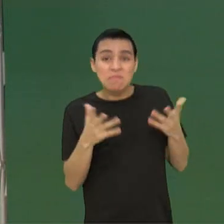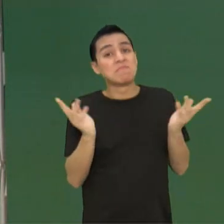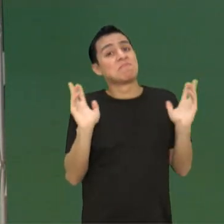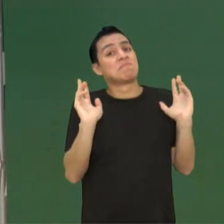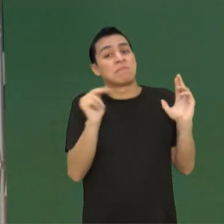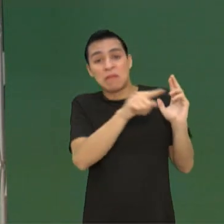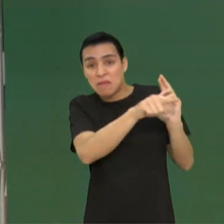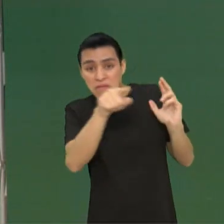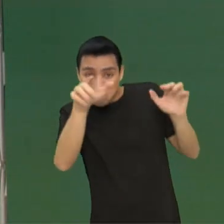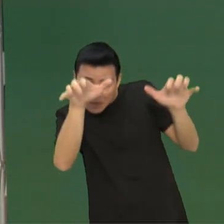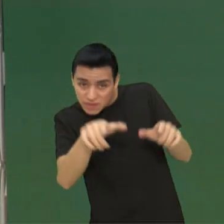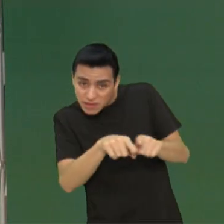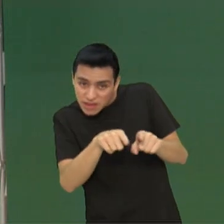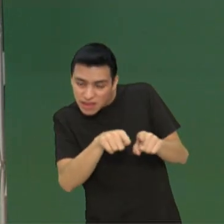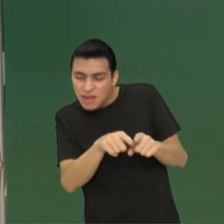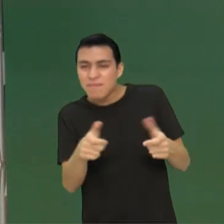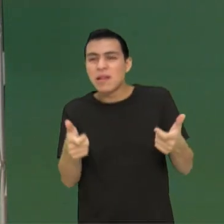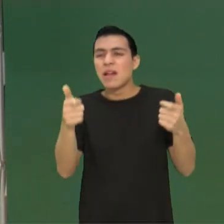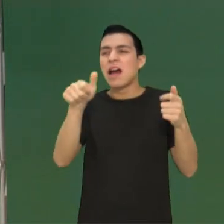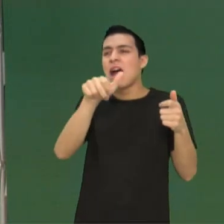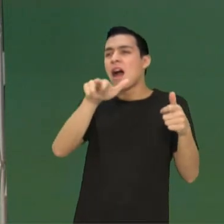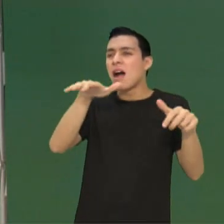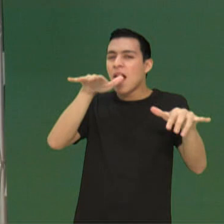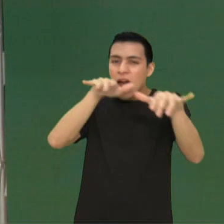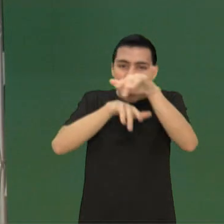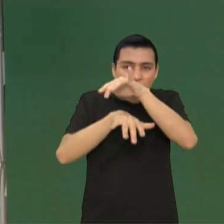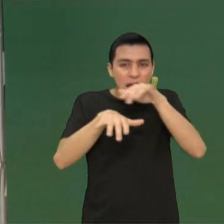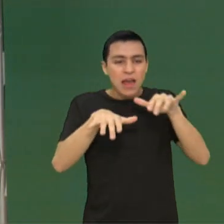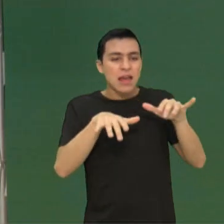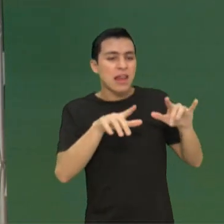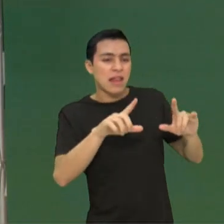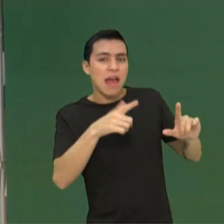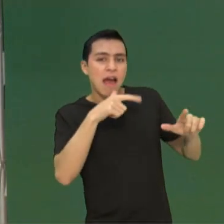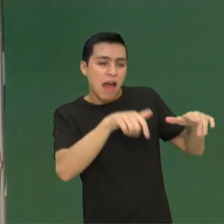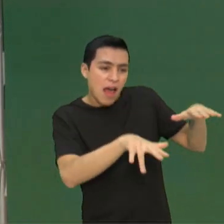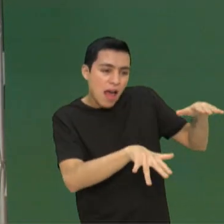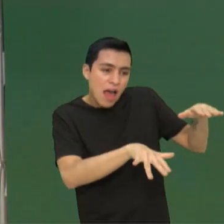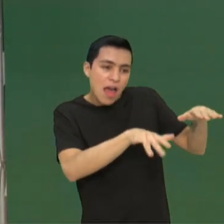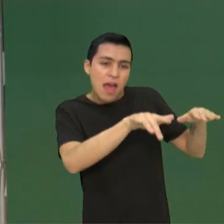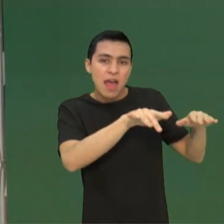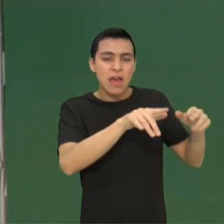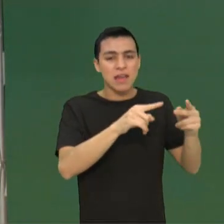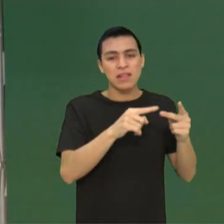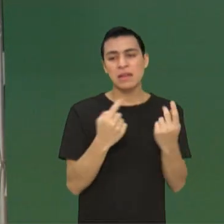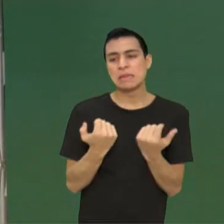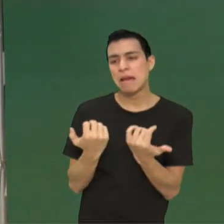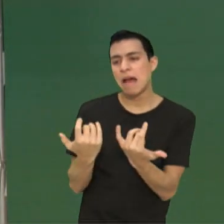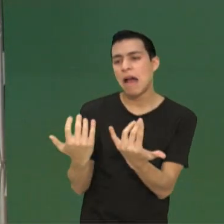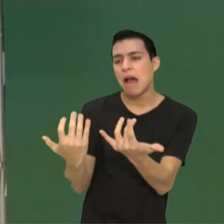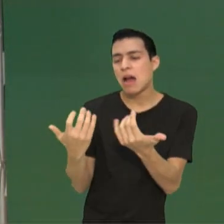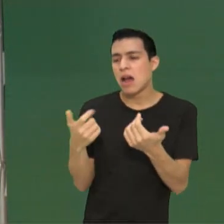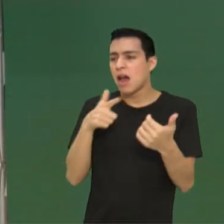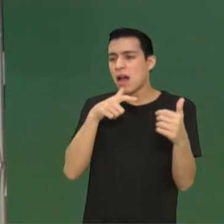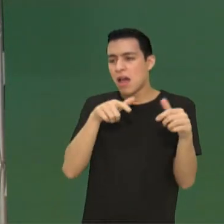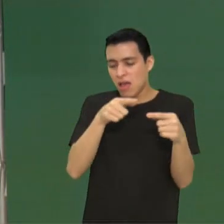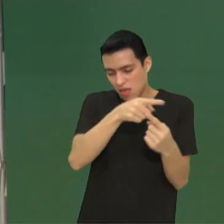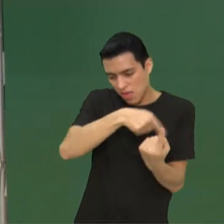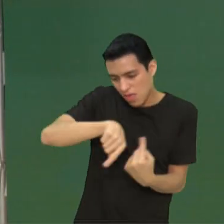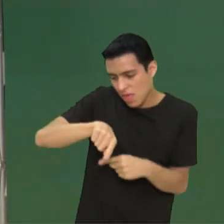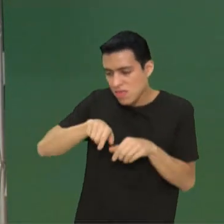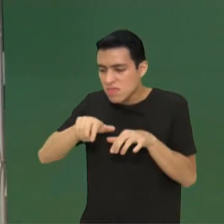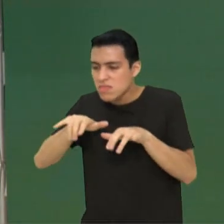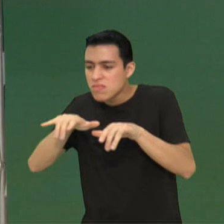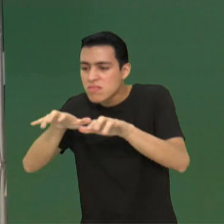ficar feliz. Melhora a umidade do ar, diminui os problemas de abastecimento de água, irrigação no campo, está ficando melhor a